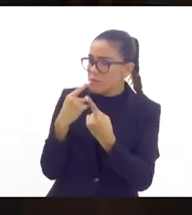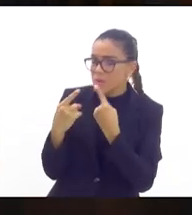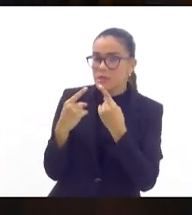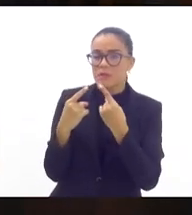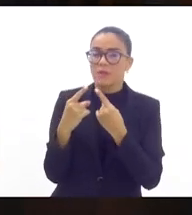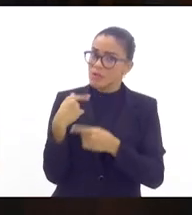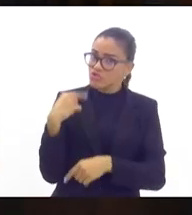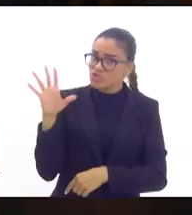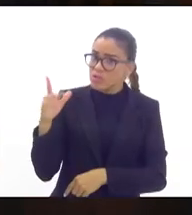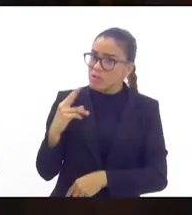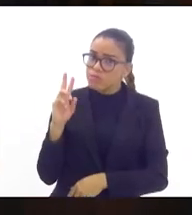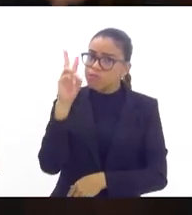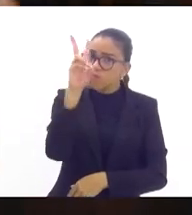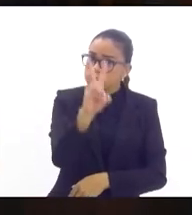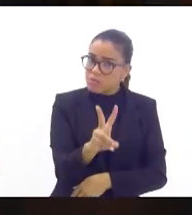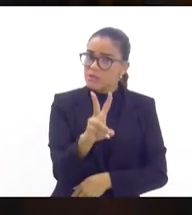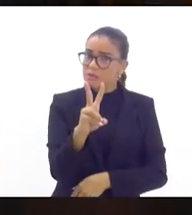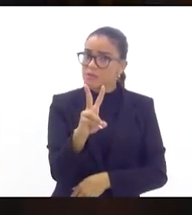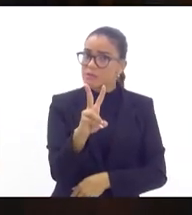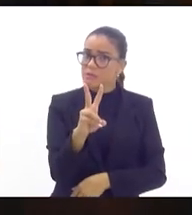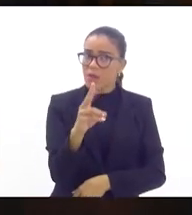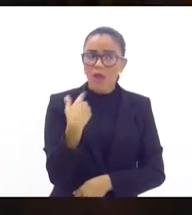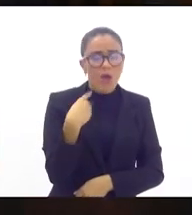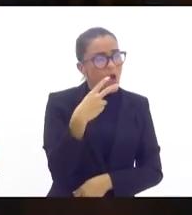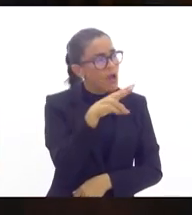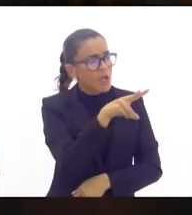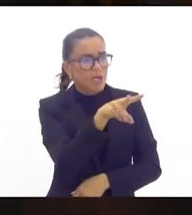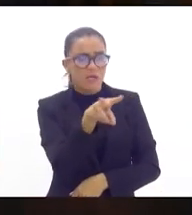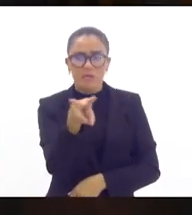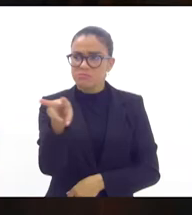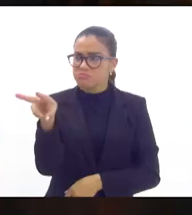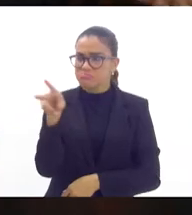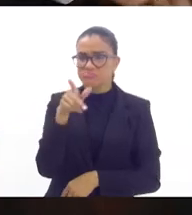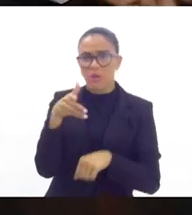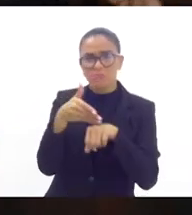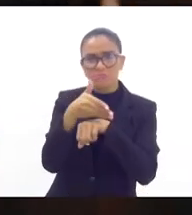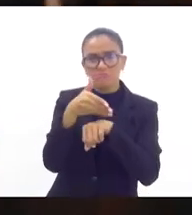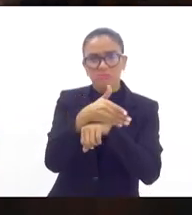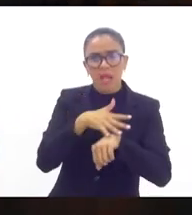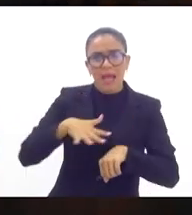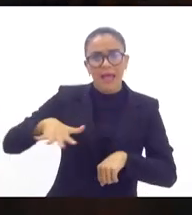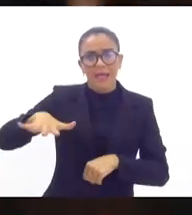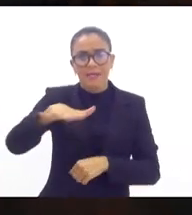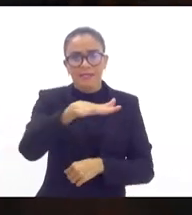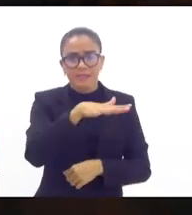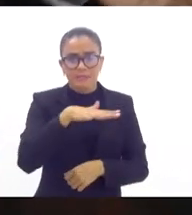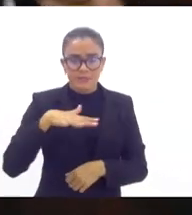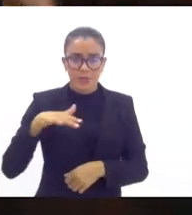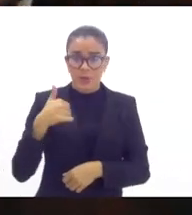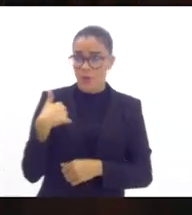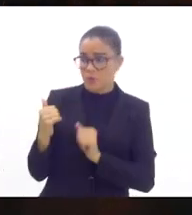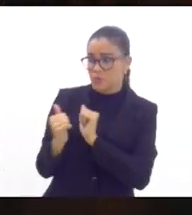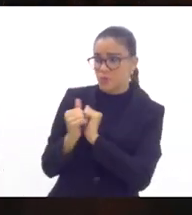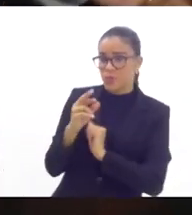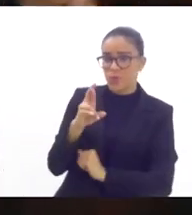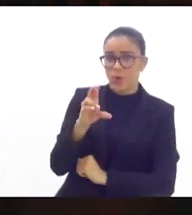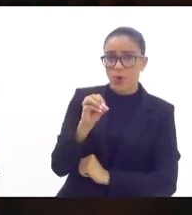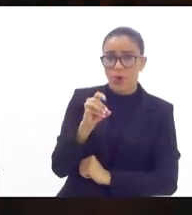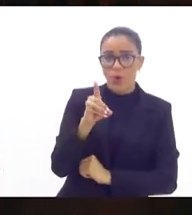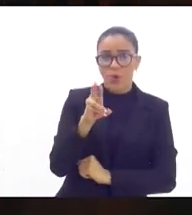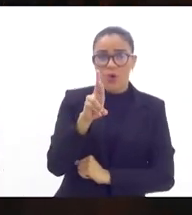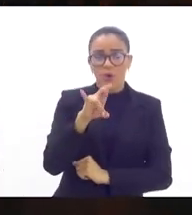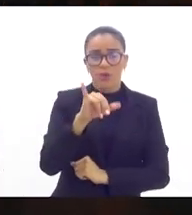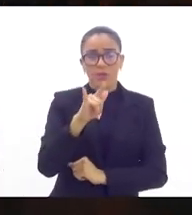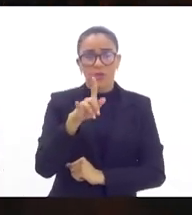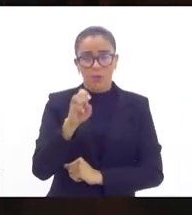nós tivemos lá nós tivemos lá nós fomos lá olhamos nós frequentamos aquela região do Maracanã e o Rodrigo aqui atua muito